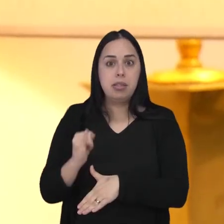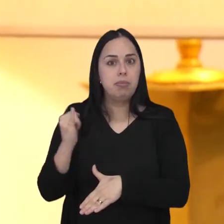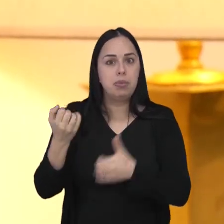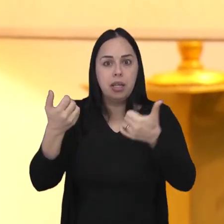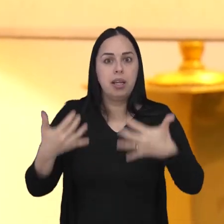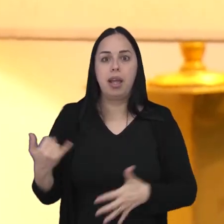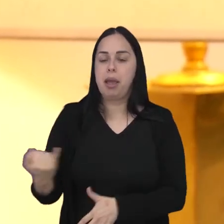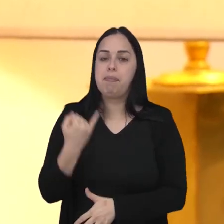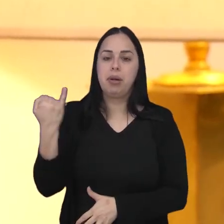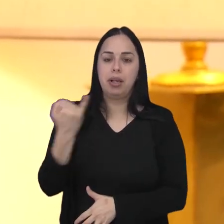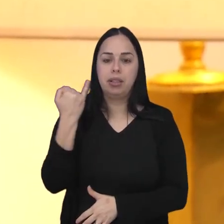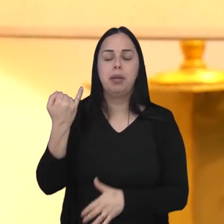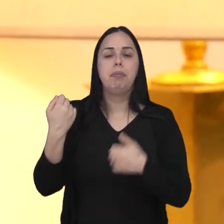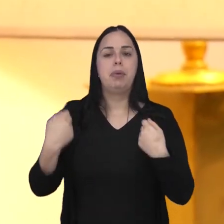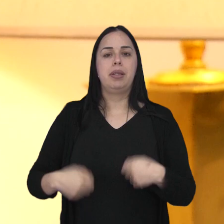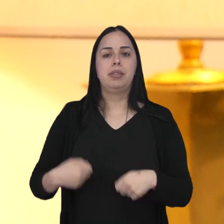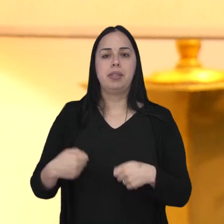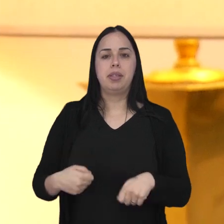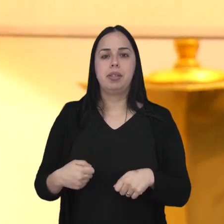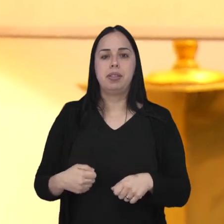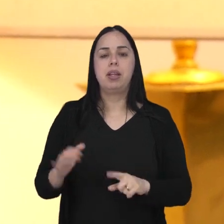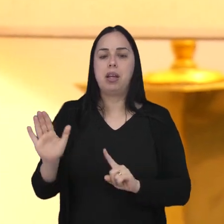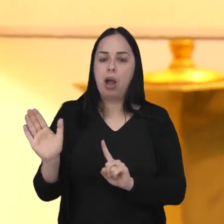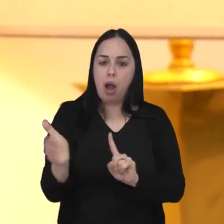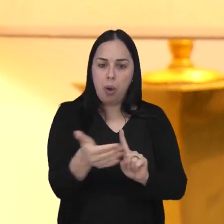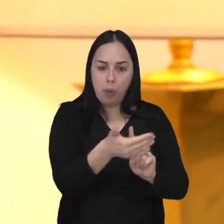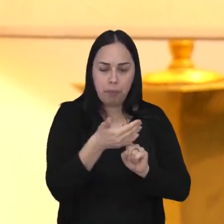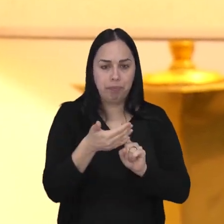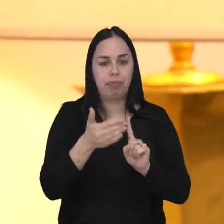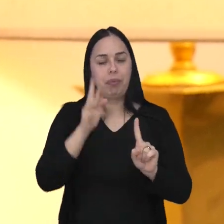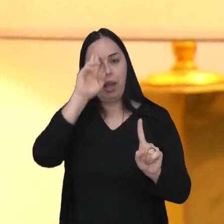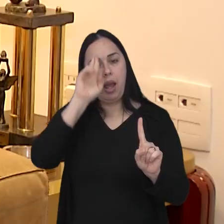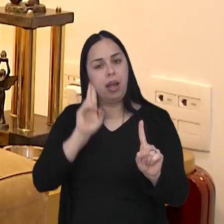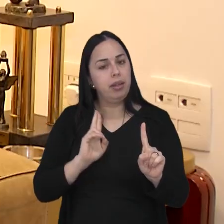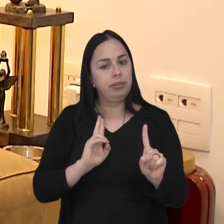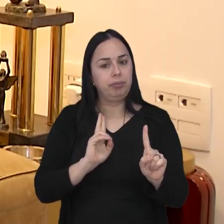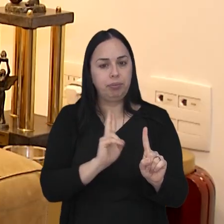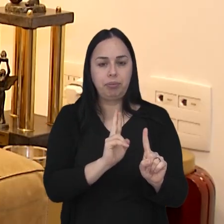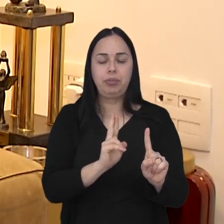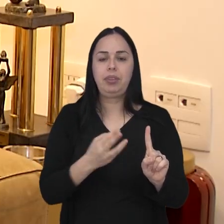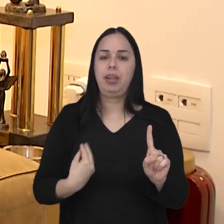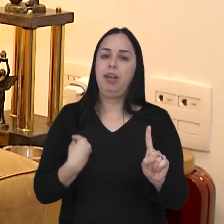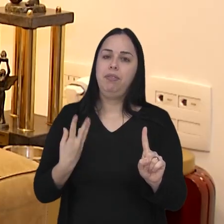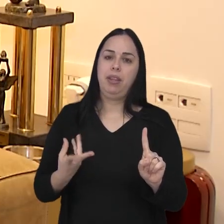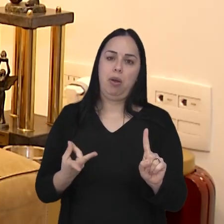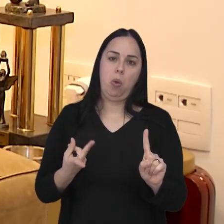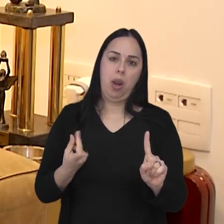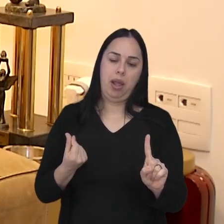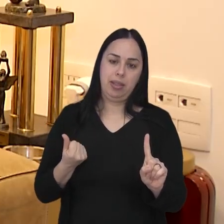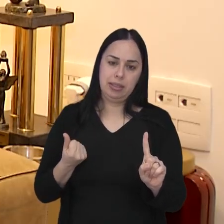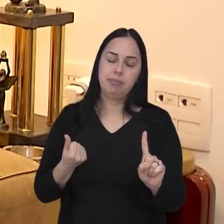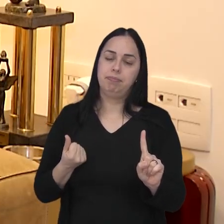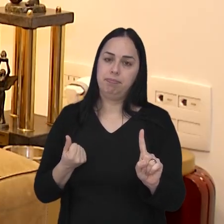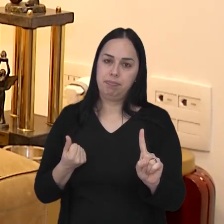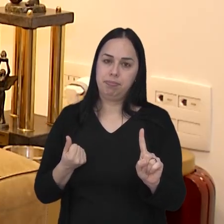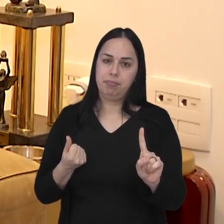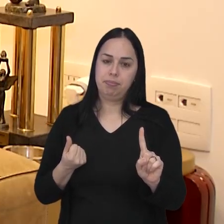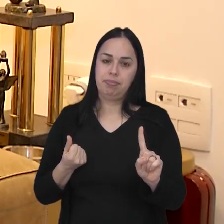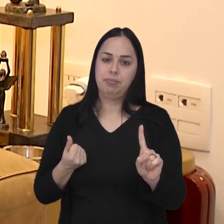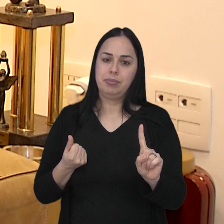da saúde mental do funcionário e deve adotar posturas de acolhimento. Respeitar, né, e manter a qualidade de